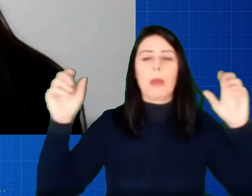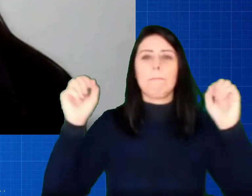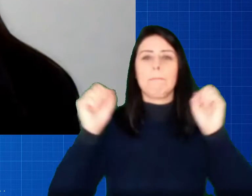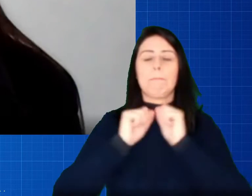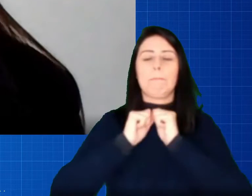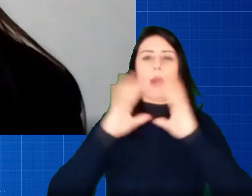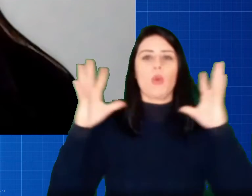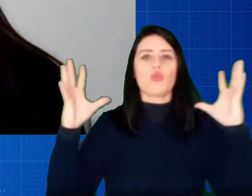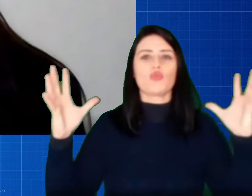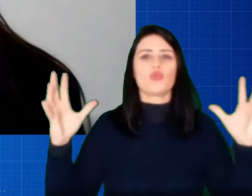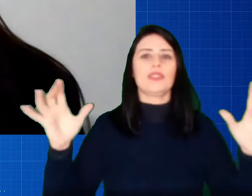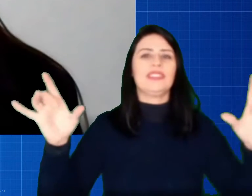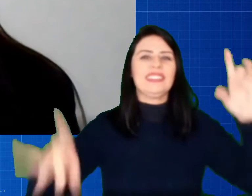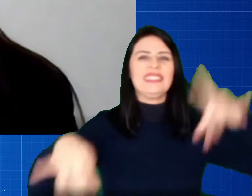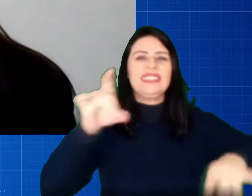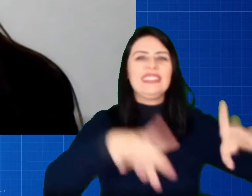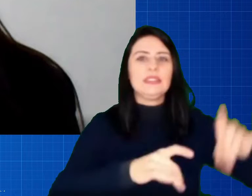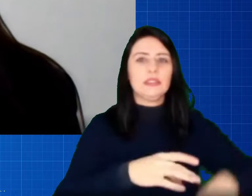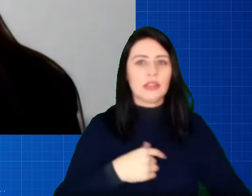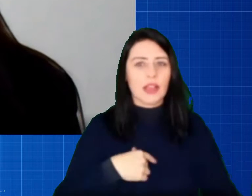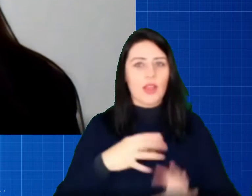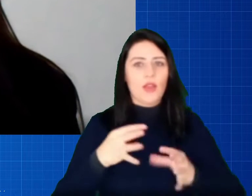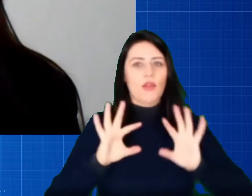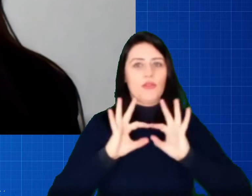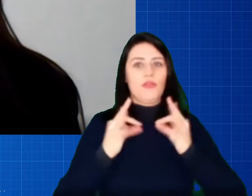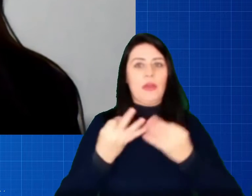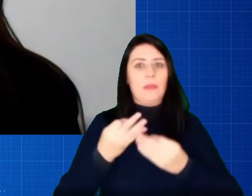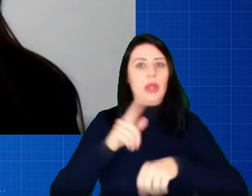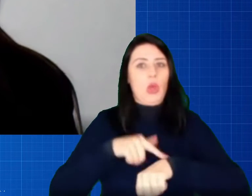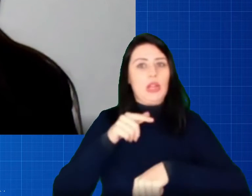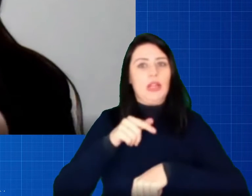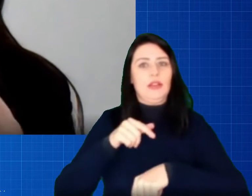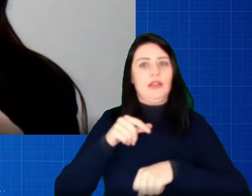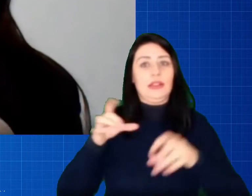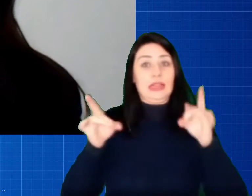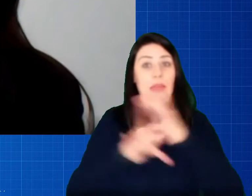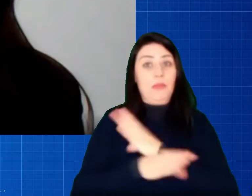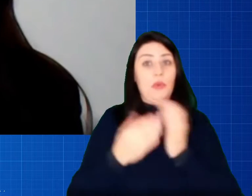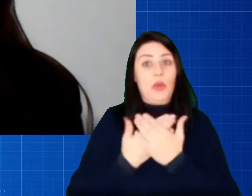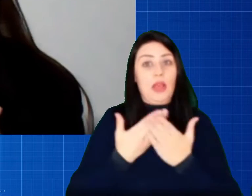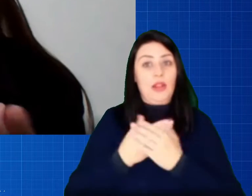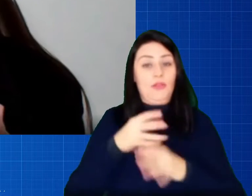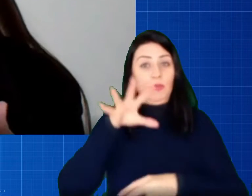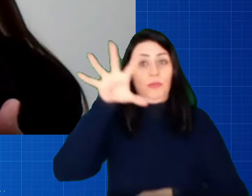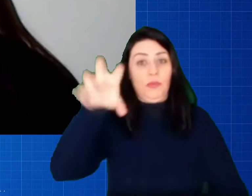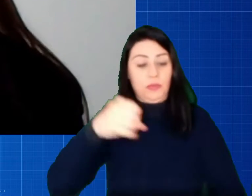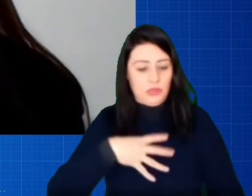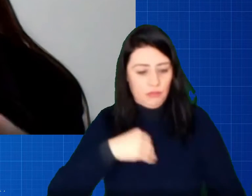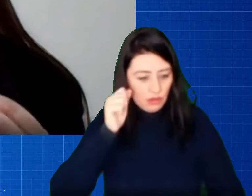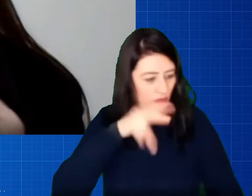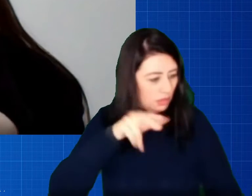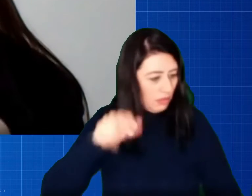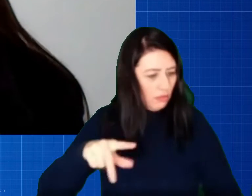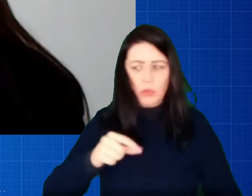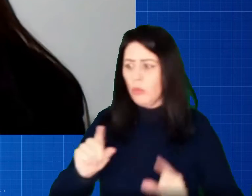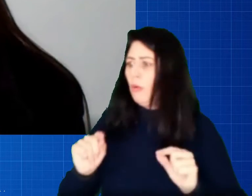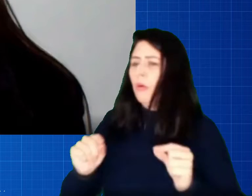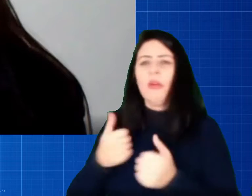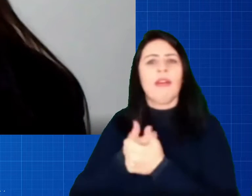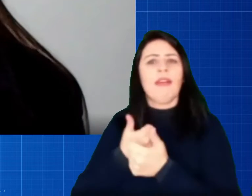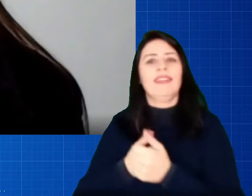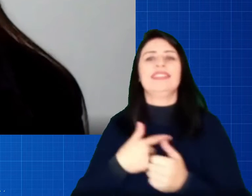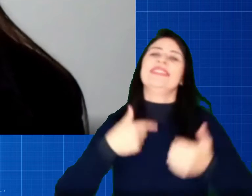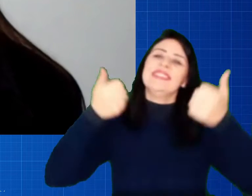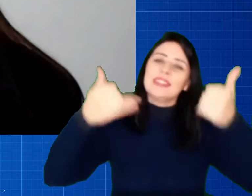aconteceu aqui? Falei, era uma aula de sexualidade. Então, assim, né, por mais que seja uma brincadeira, elas estão conhecendo, elas estão manipulando. E